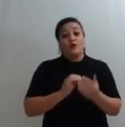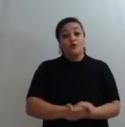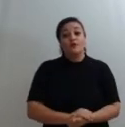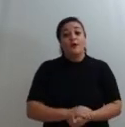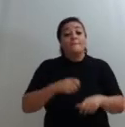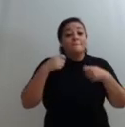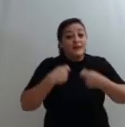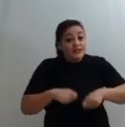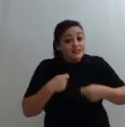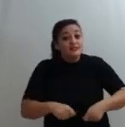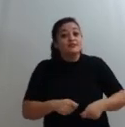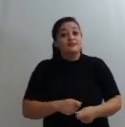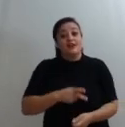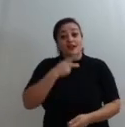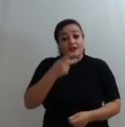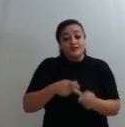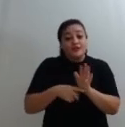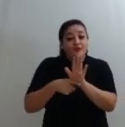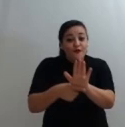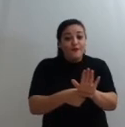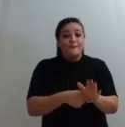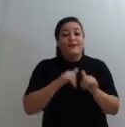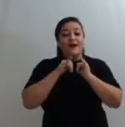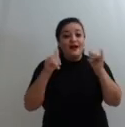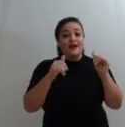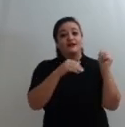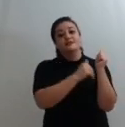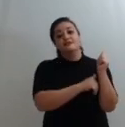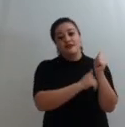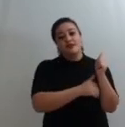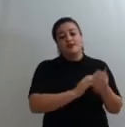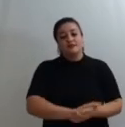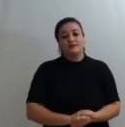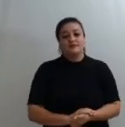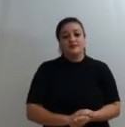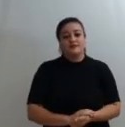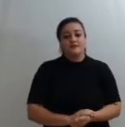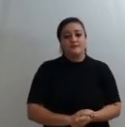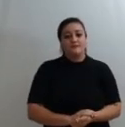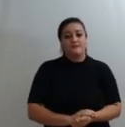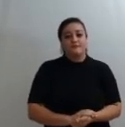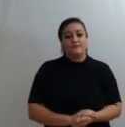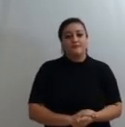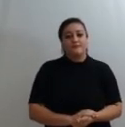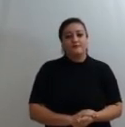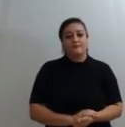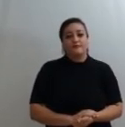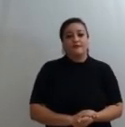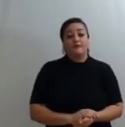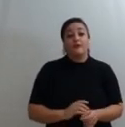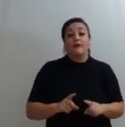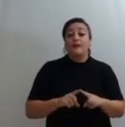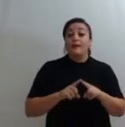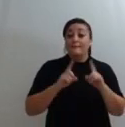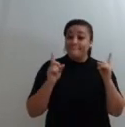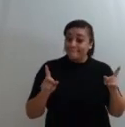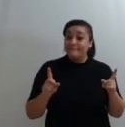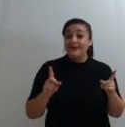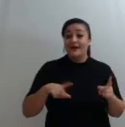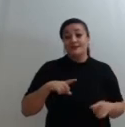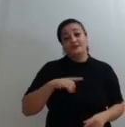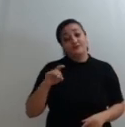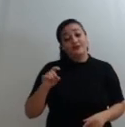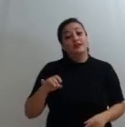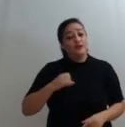no mais, estou de pleno acordo com o voto do eminente ministro Nefo Cordeiro. Só que há um detalhe aí que me parece importante,